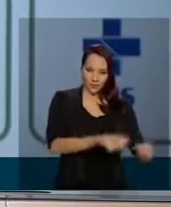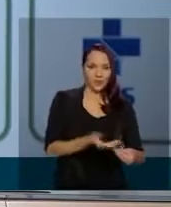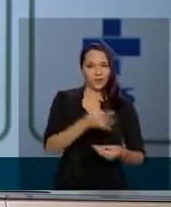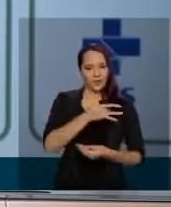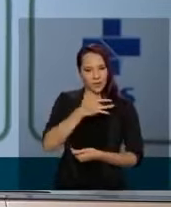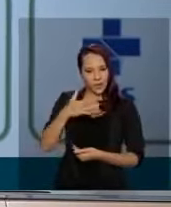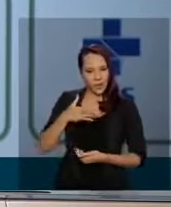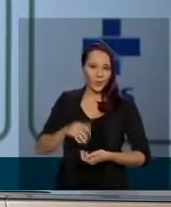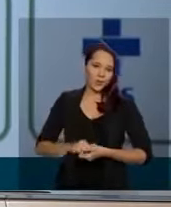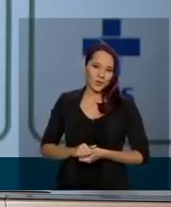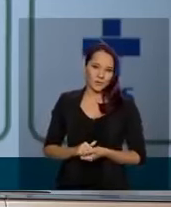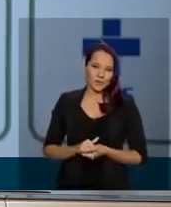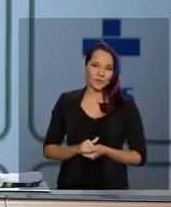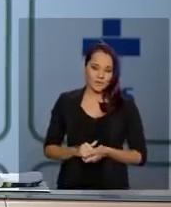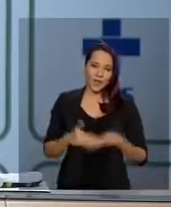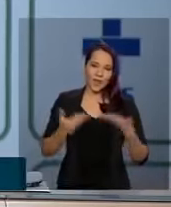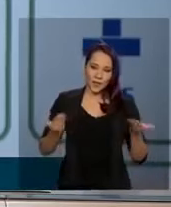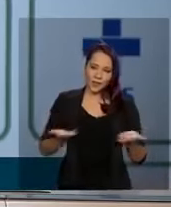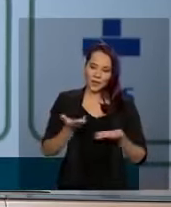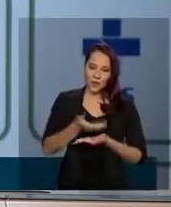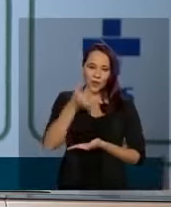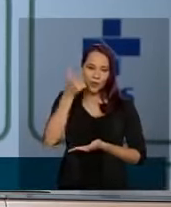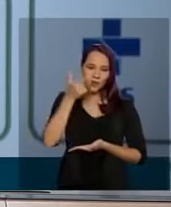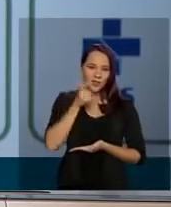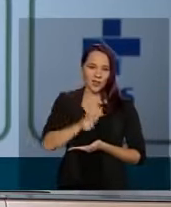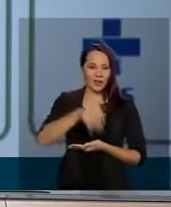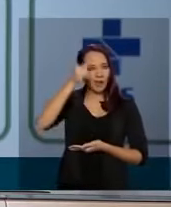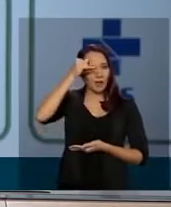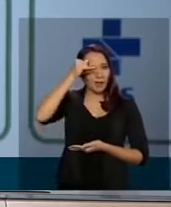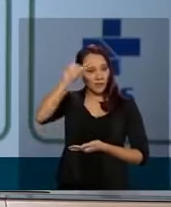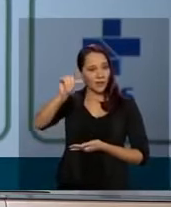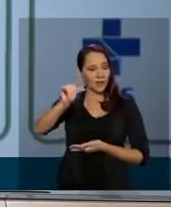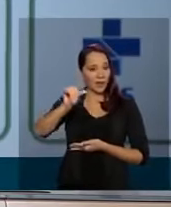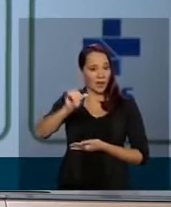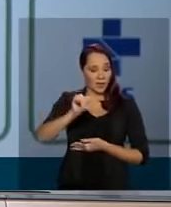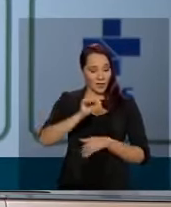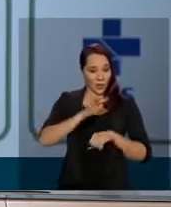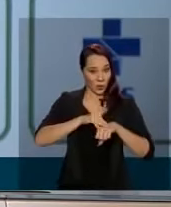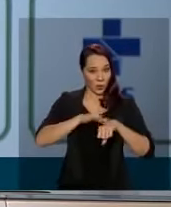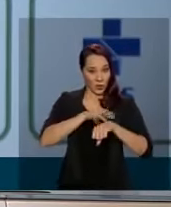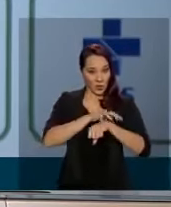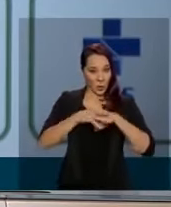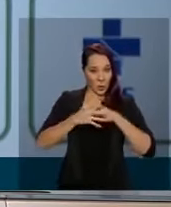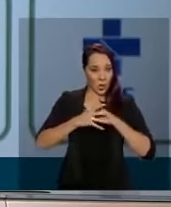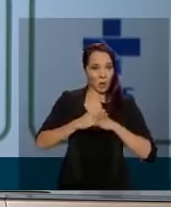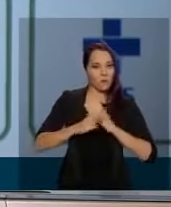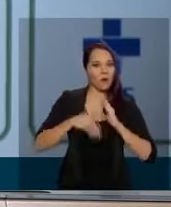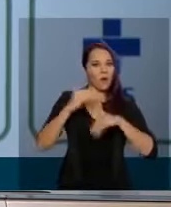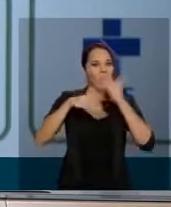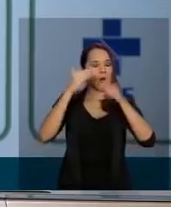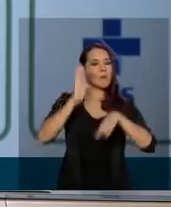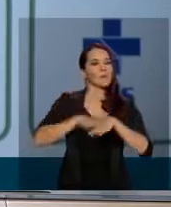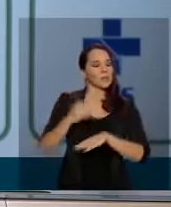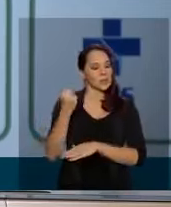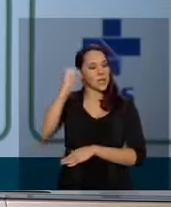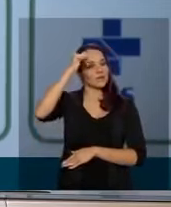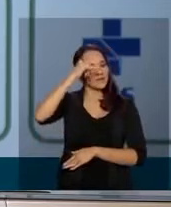saúde. E dessa forma você pode prevenir uma progressão de uma doença mais severa.